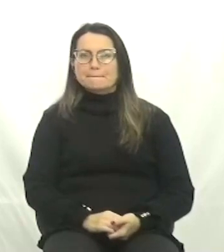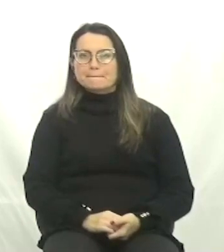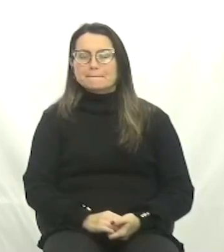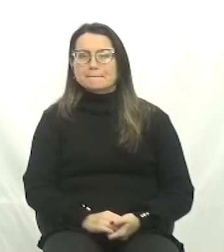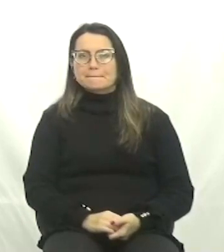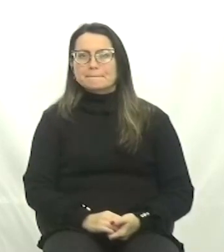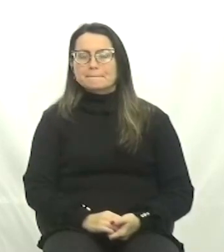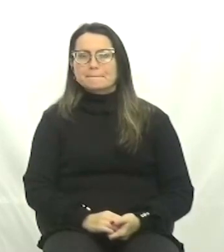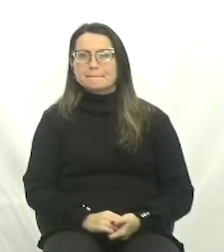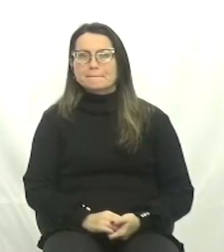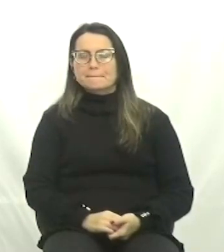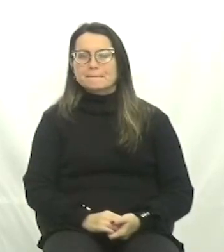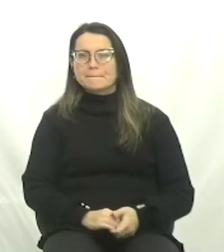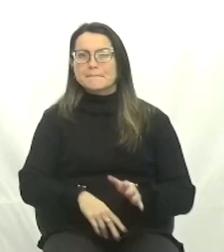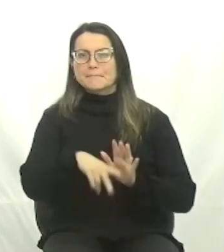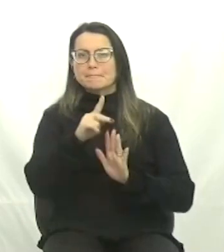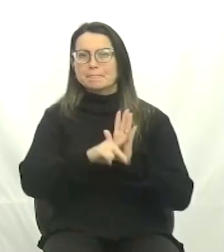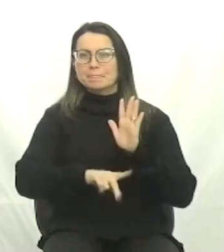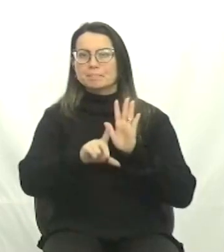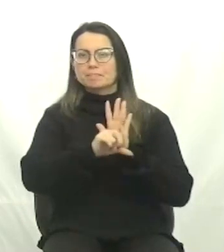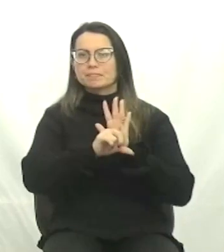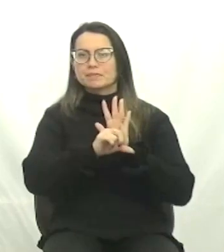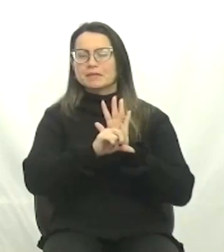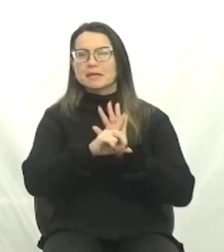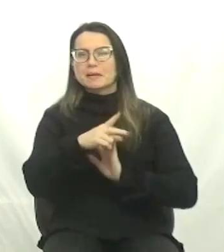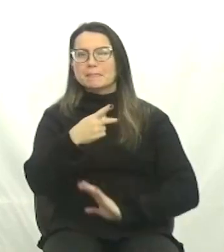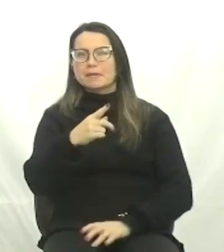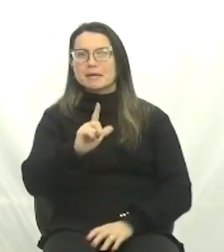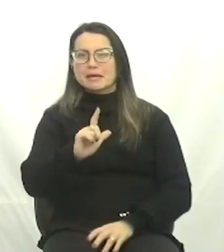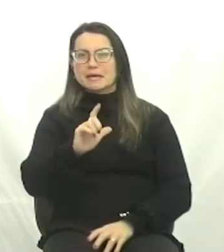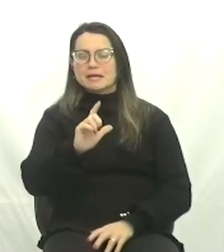expediente. Projeto de lei PL